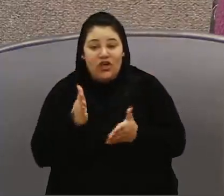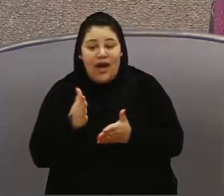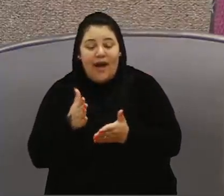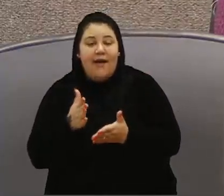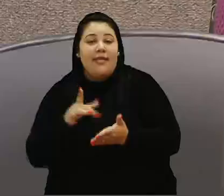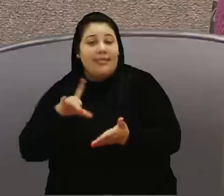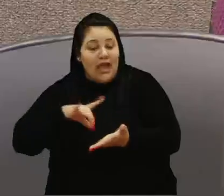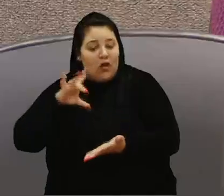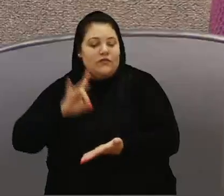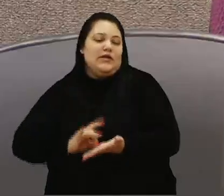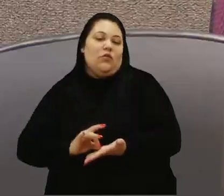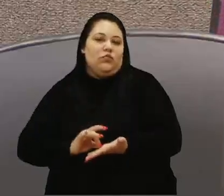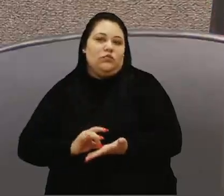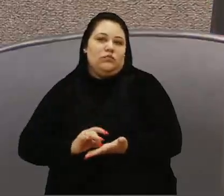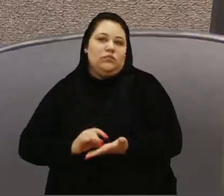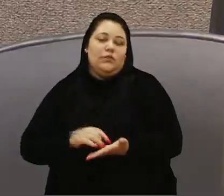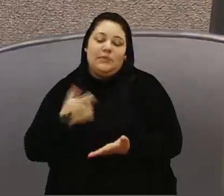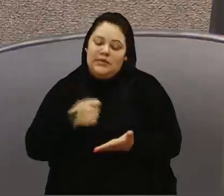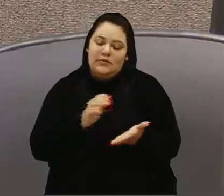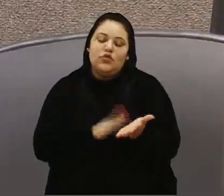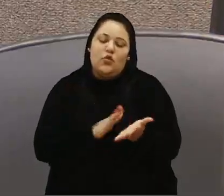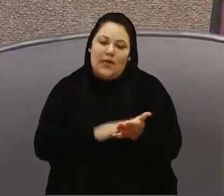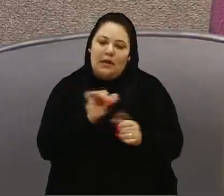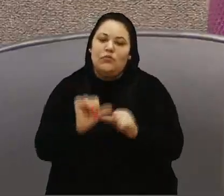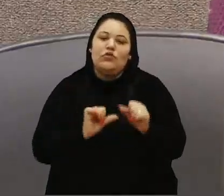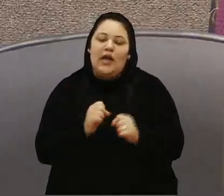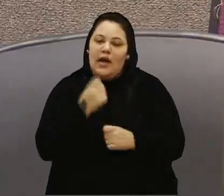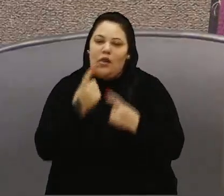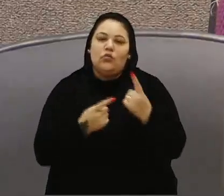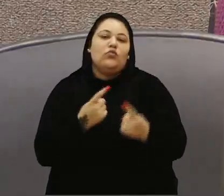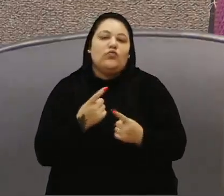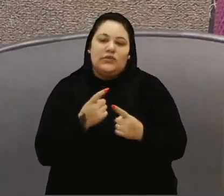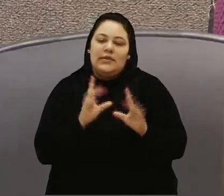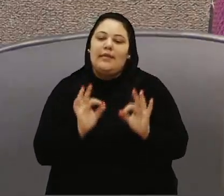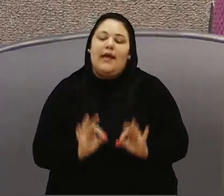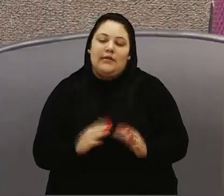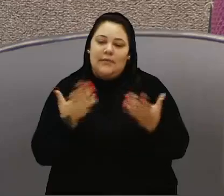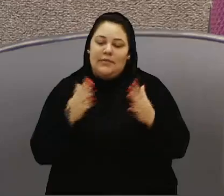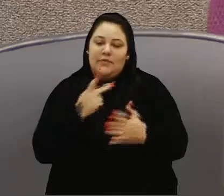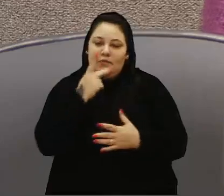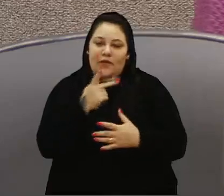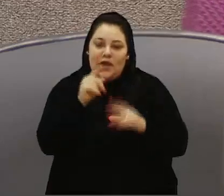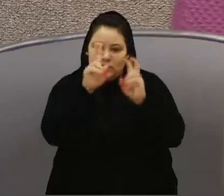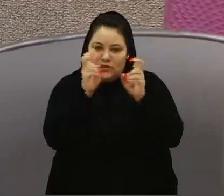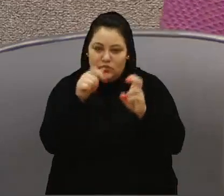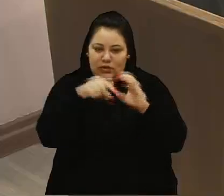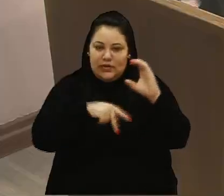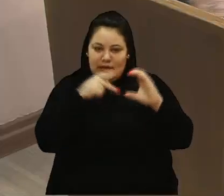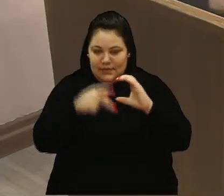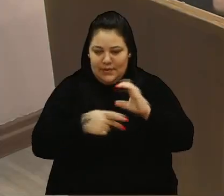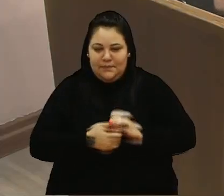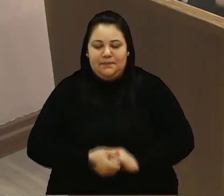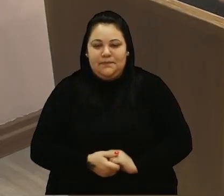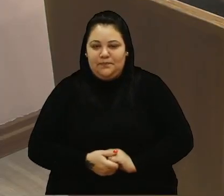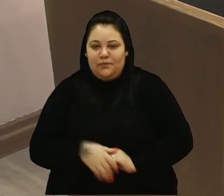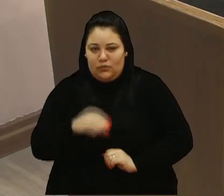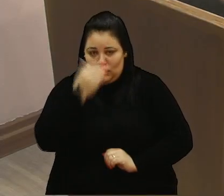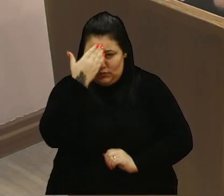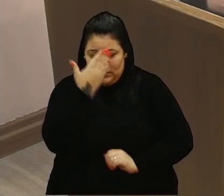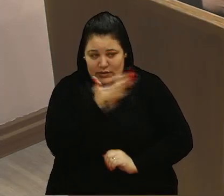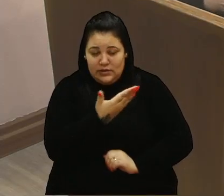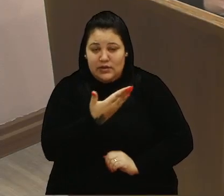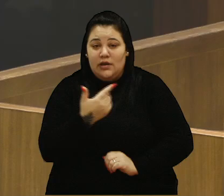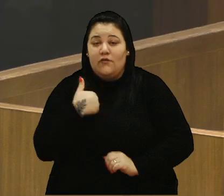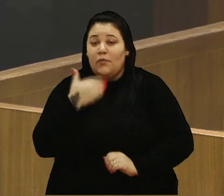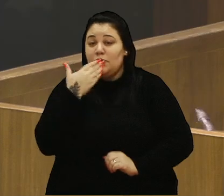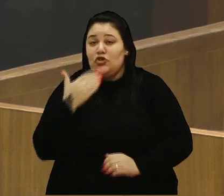está, cobrar e mudar o que precisa ser mudado. Parabéns por trazer esse tema à tona aqui na Câmara de Vereadores. Muito obrigado. Eu conto com todo